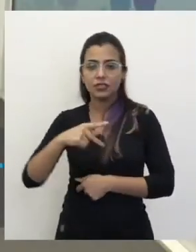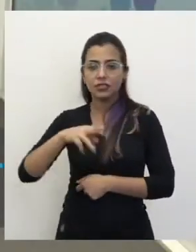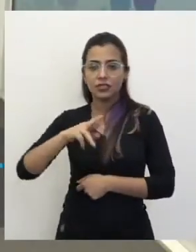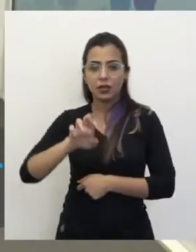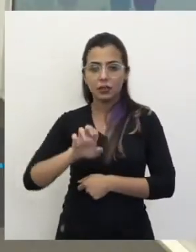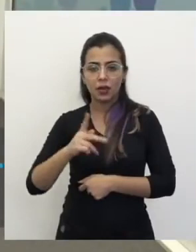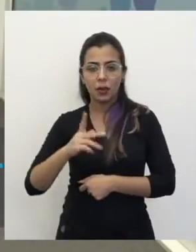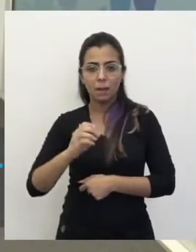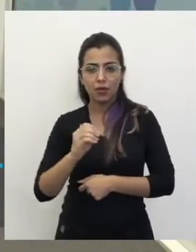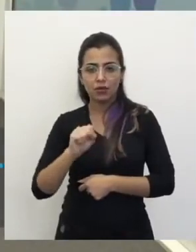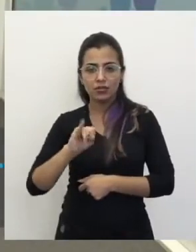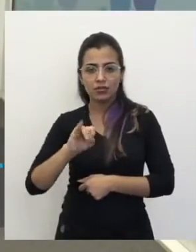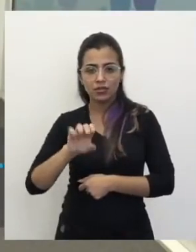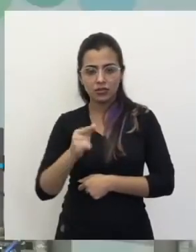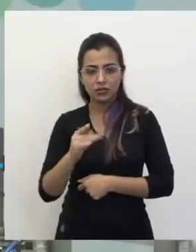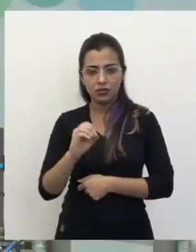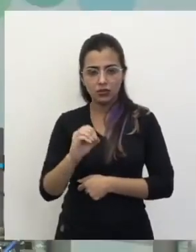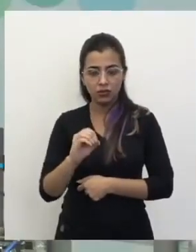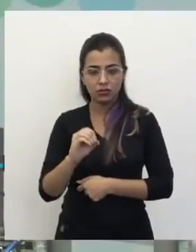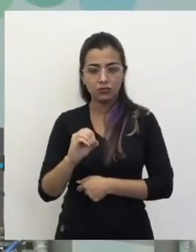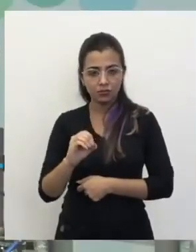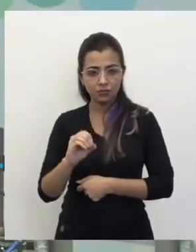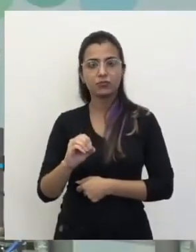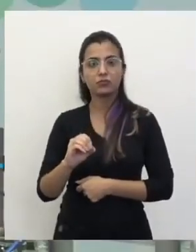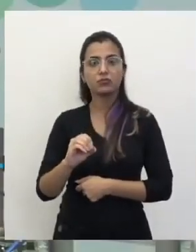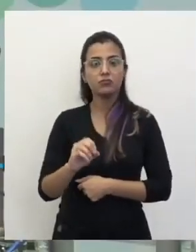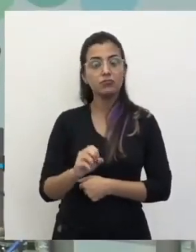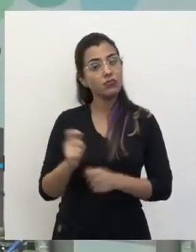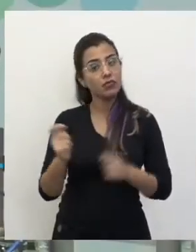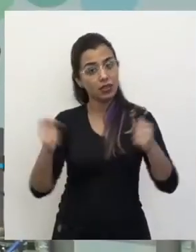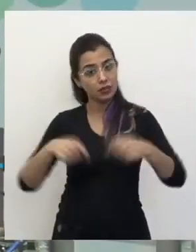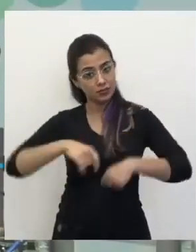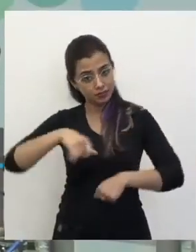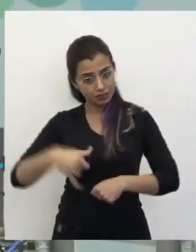advérbios, conjunções. Vocês podem aproveitar que o chat está